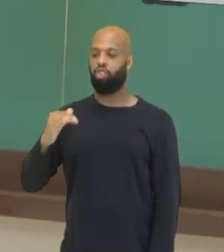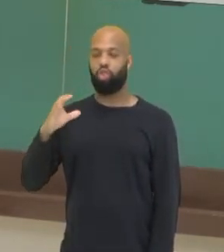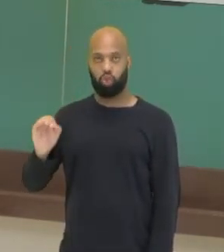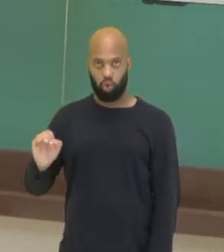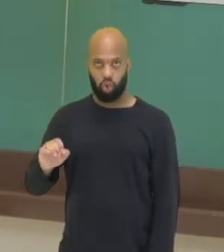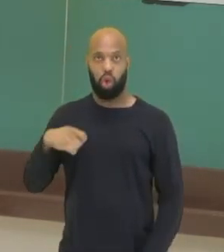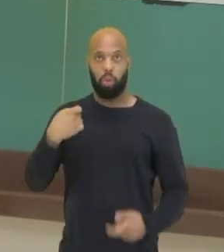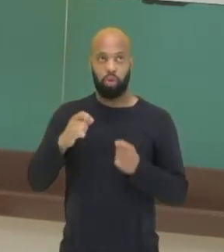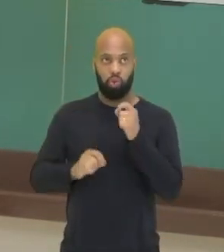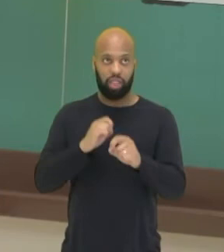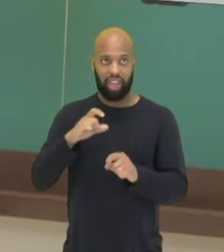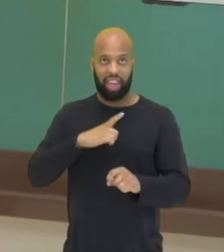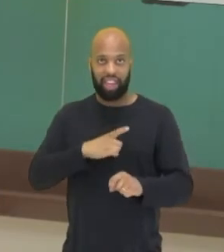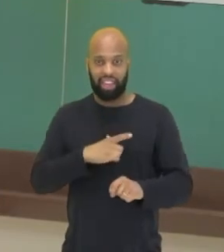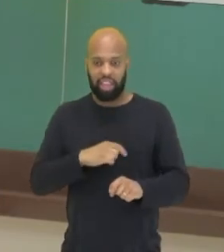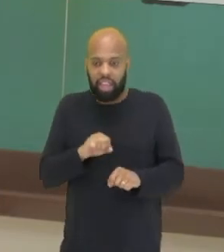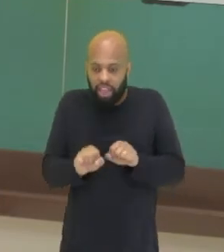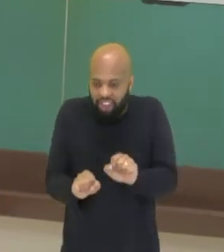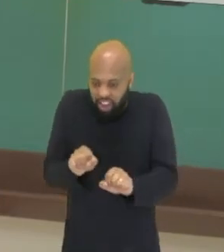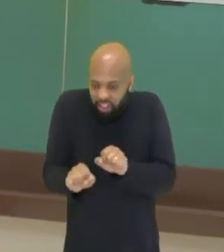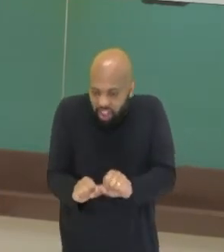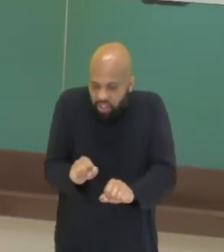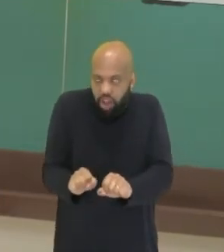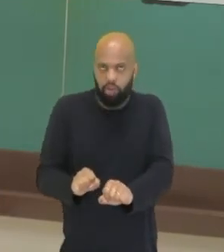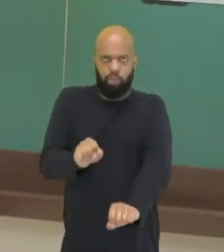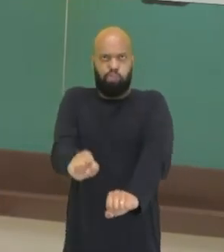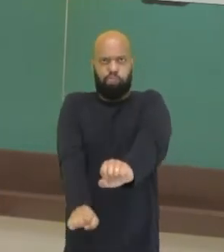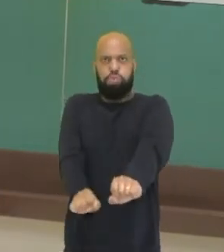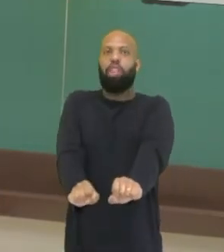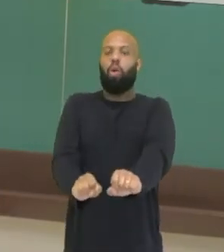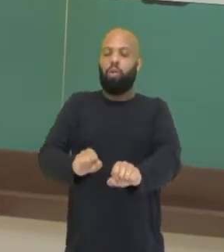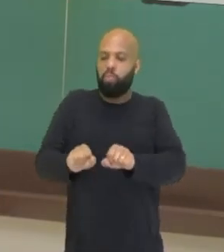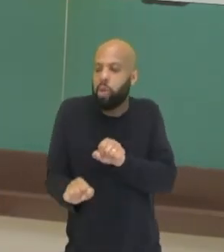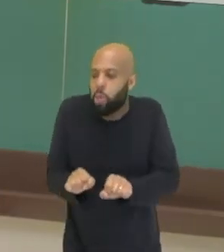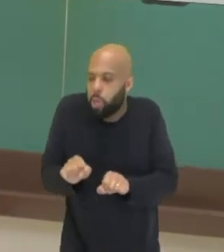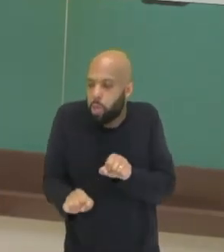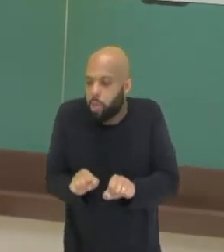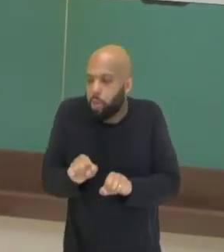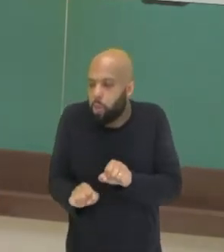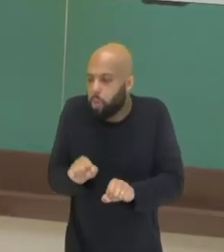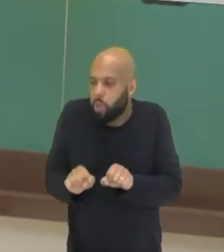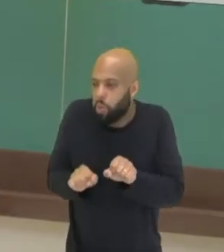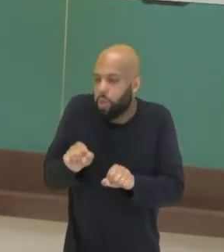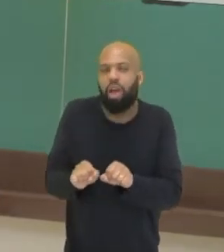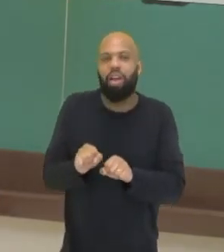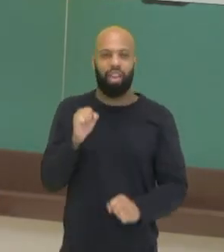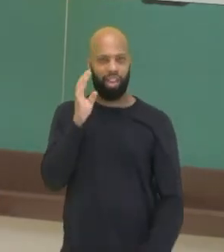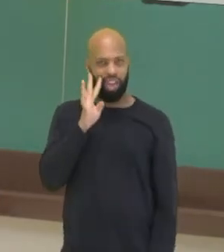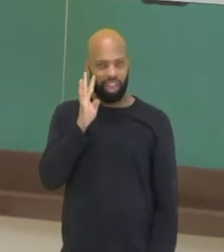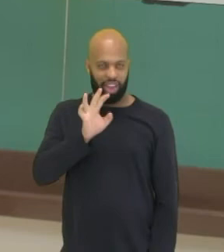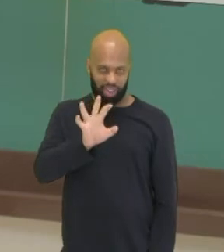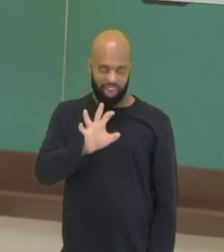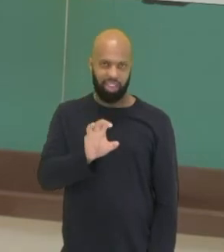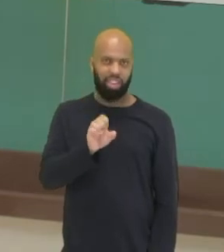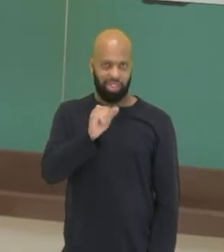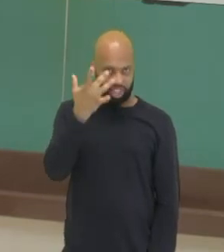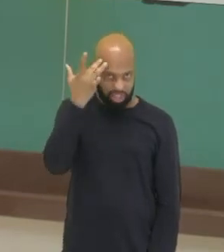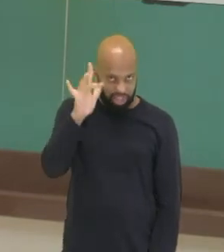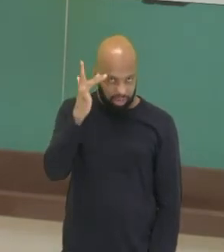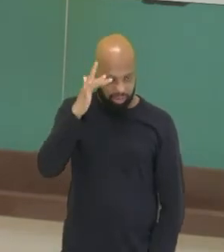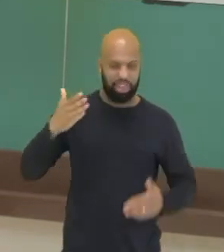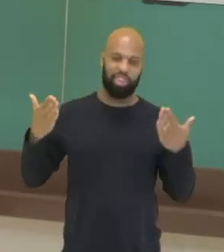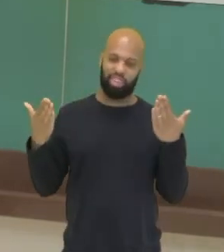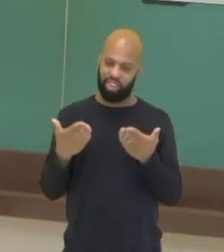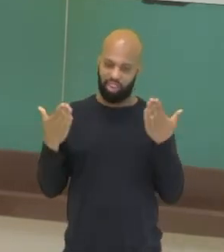de petiço, né? Especificamente esses cavalos que têm pernas curtas. Bacana, né? Se você não sabia, então,